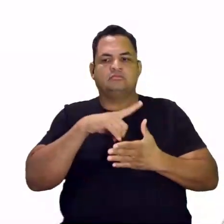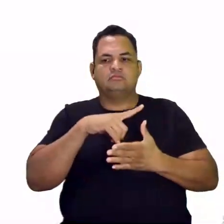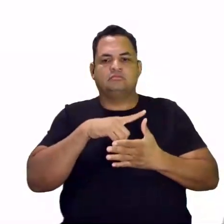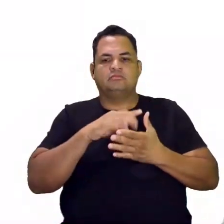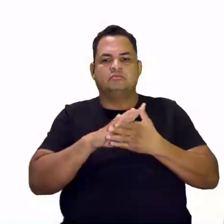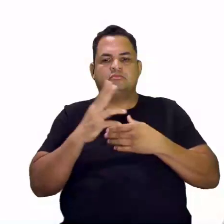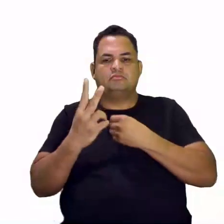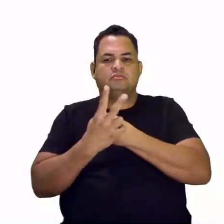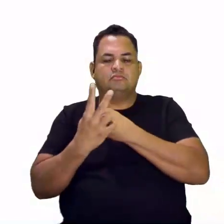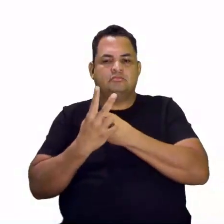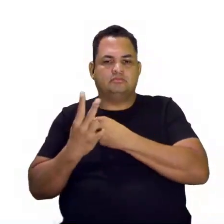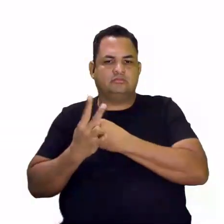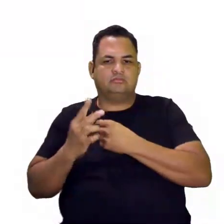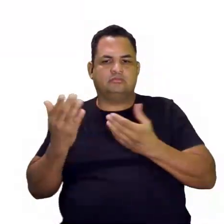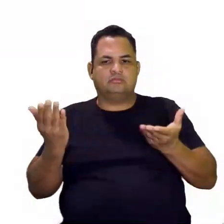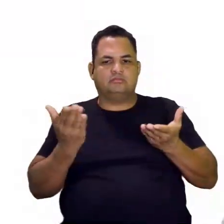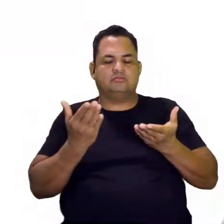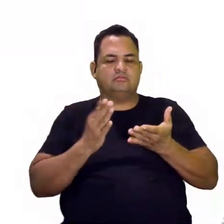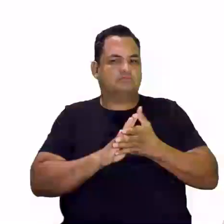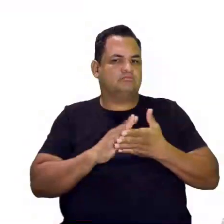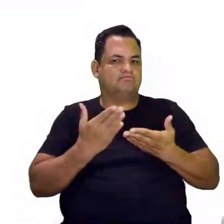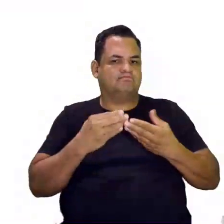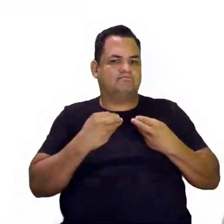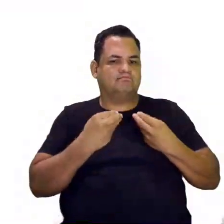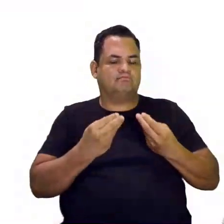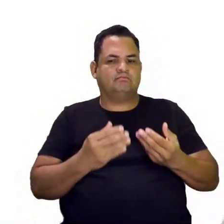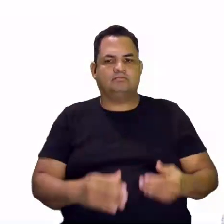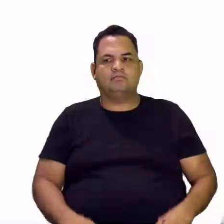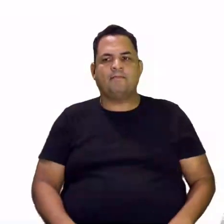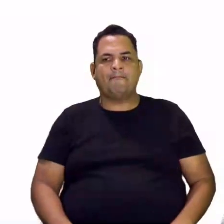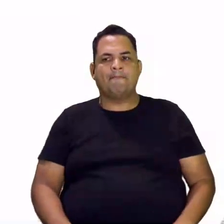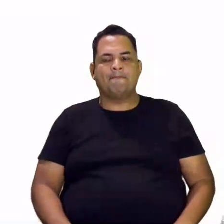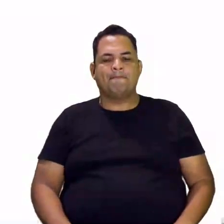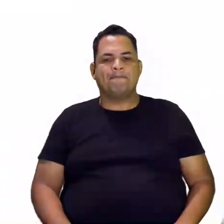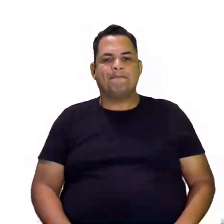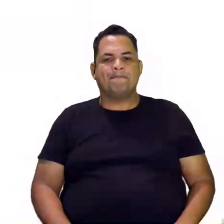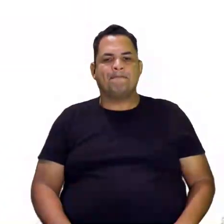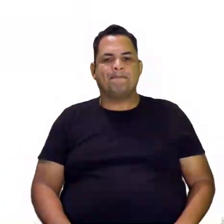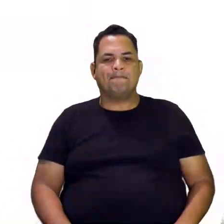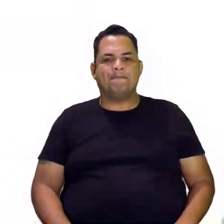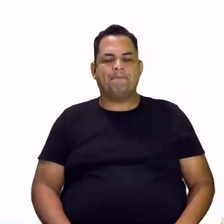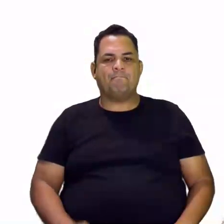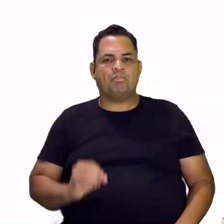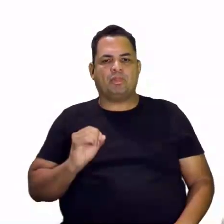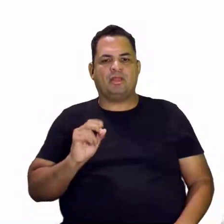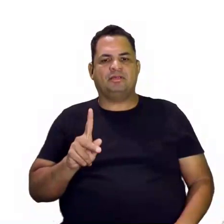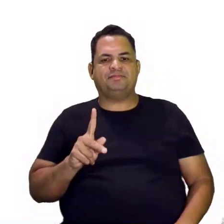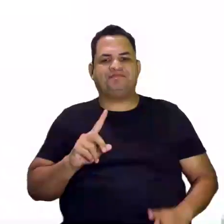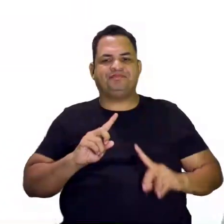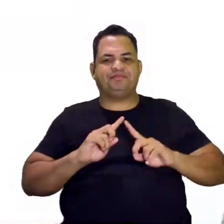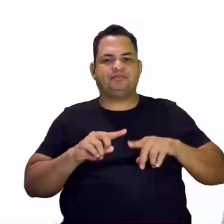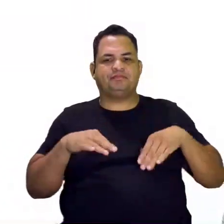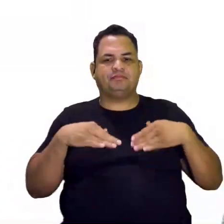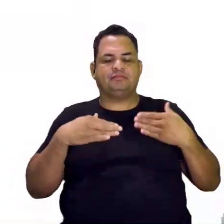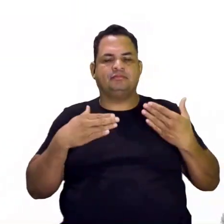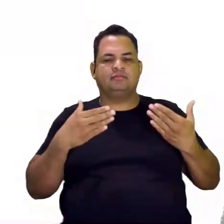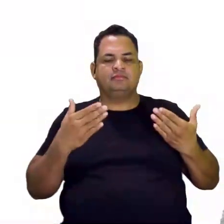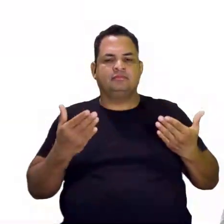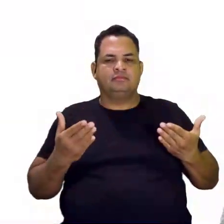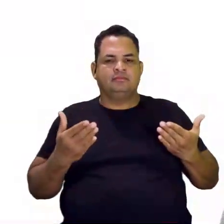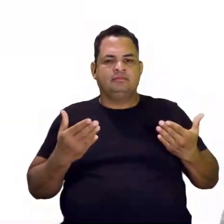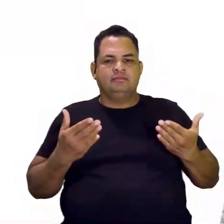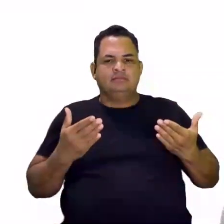abrigo e proteção, porque agora eles não iam ser mais predados por nenhum outro ser vivo, tá? Ok. Mas, em